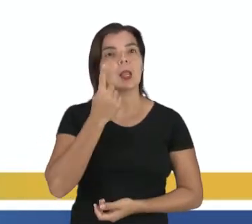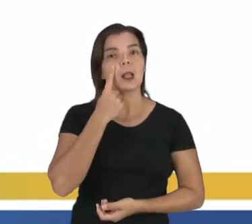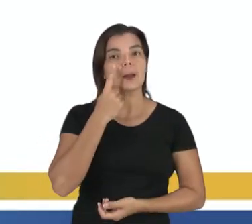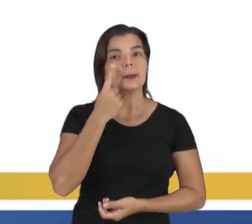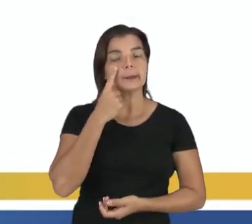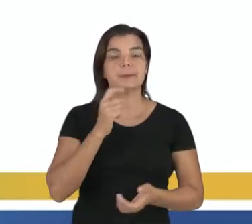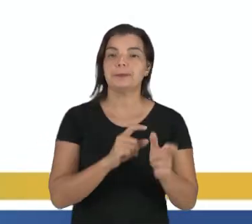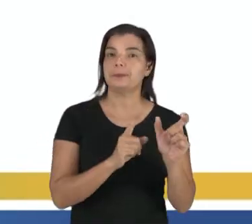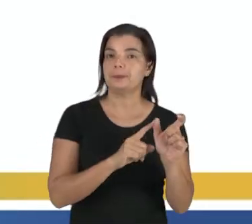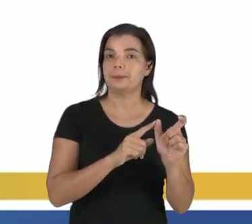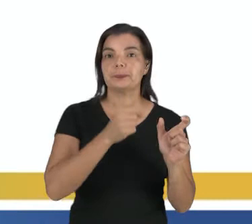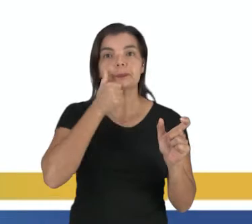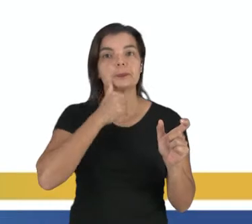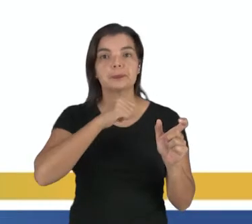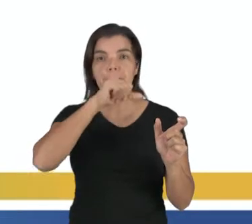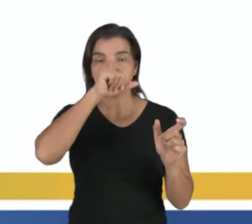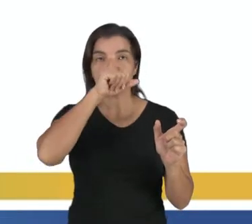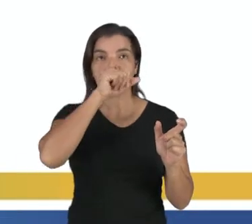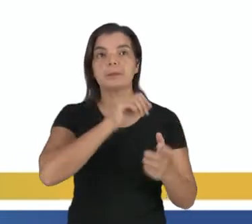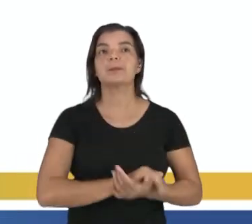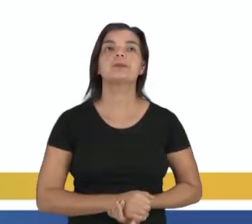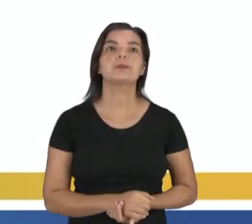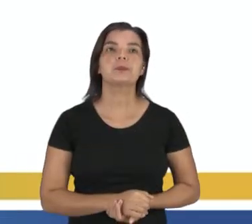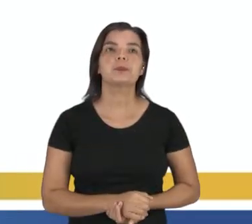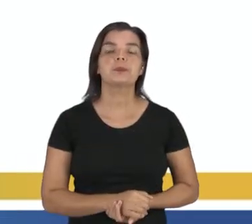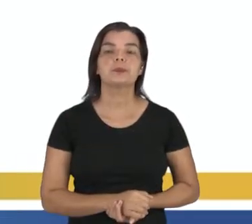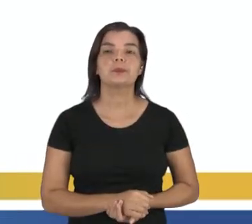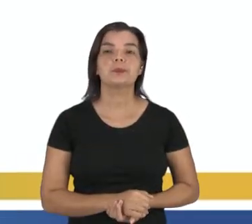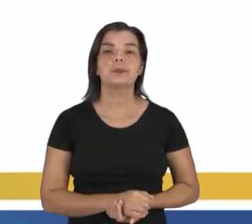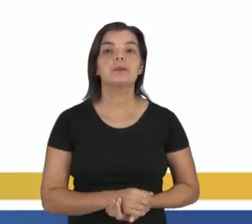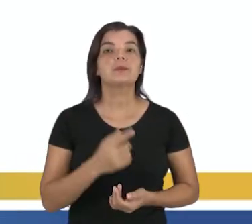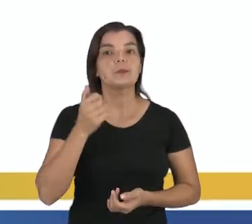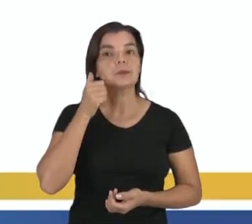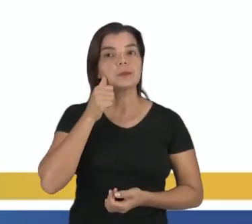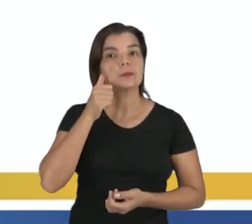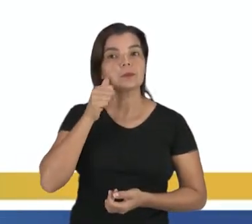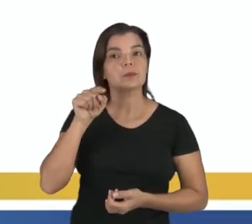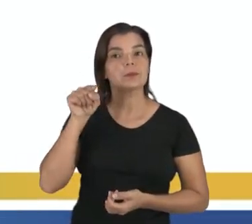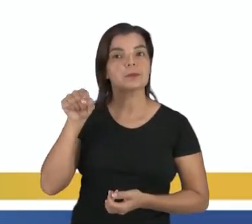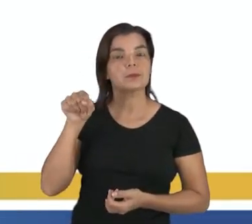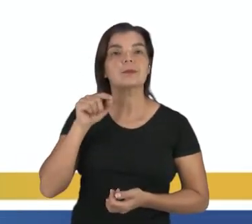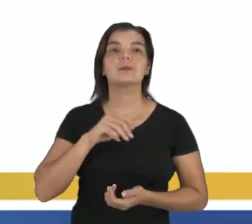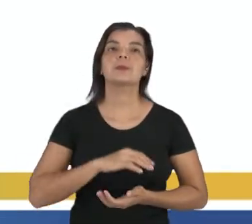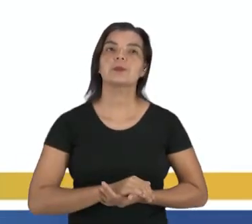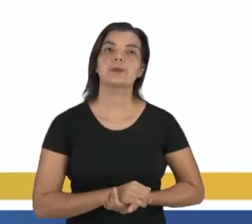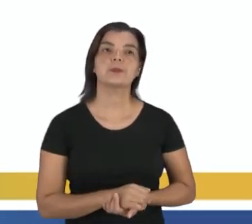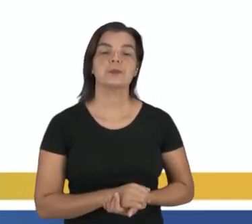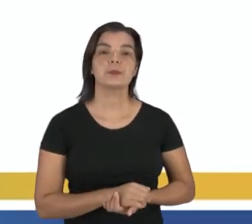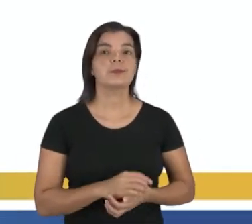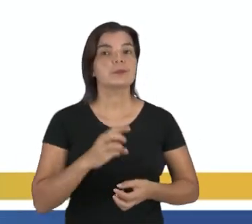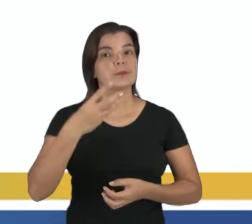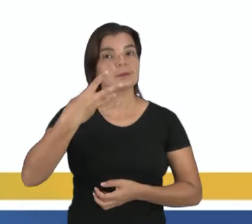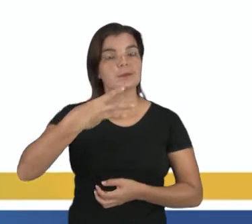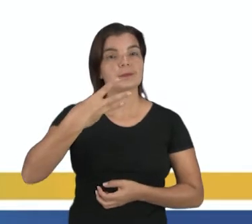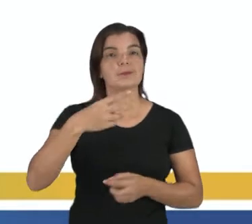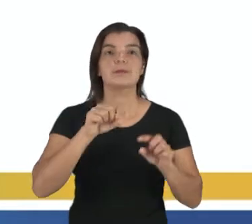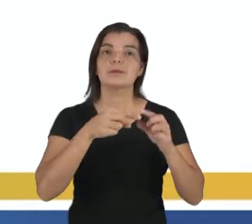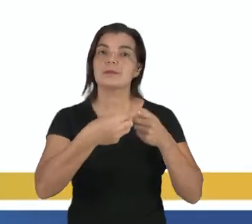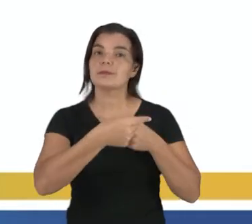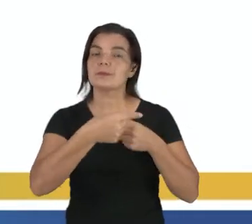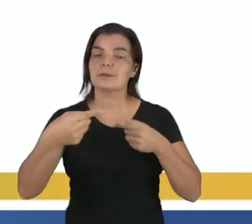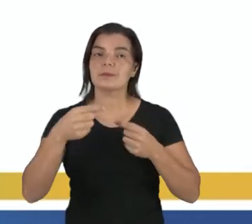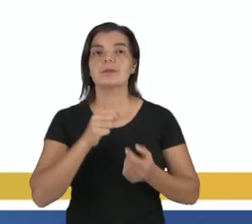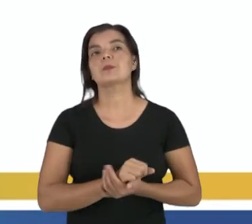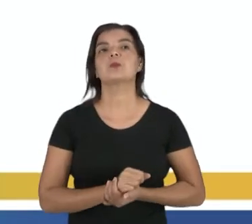temos aí o termo destacado mãe. Nós temos aí depois o termo ela, na terceira linha. Era